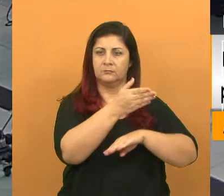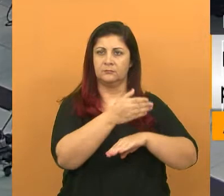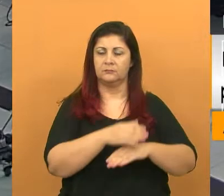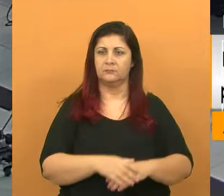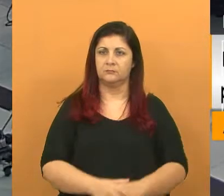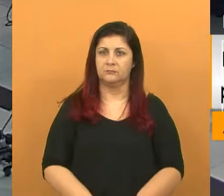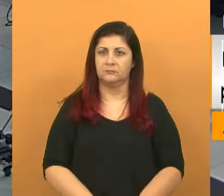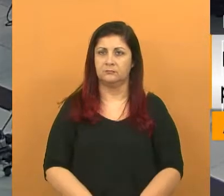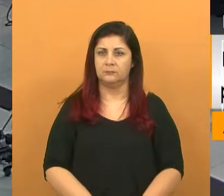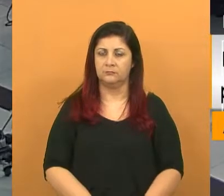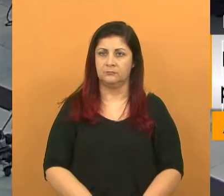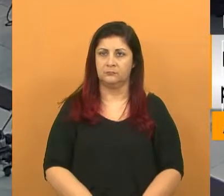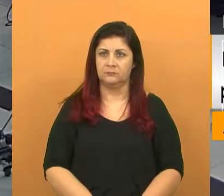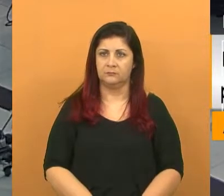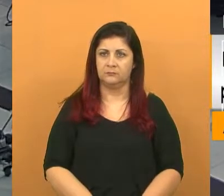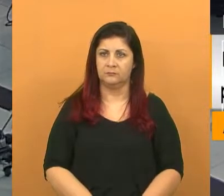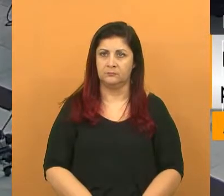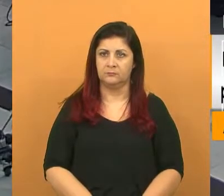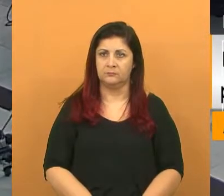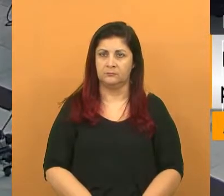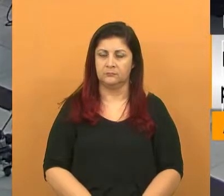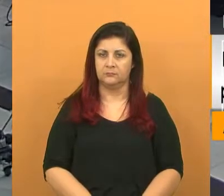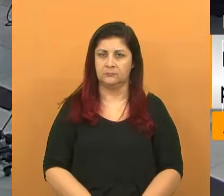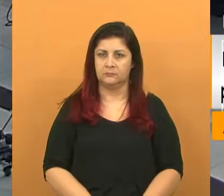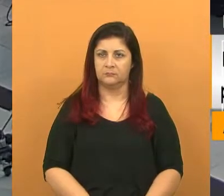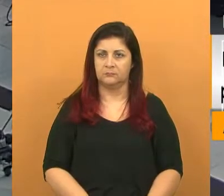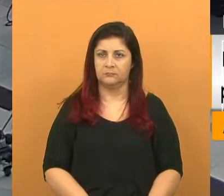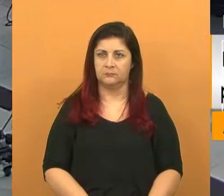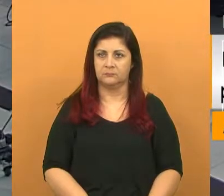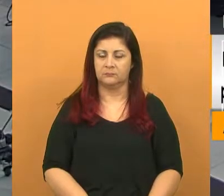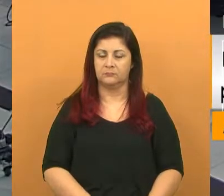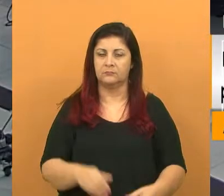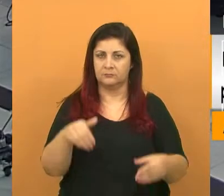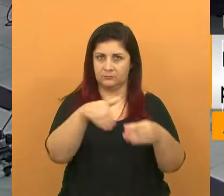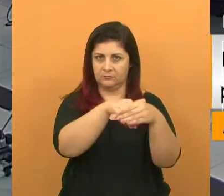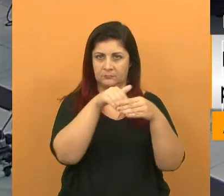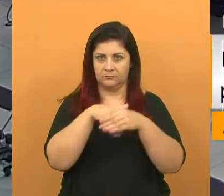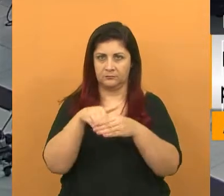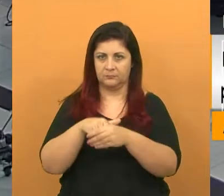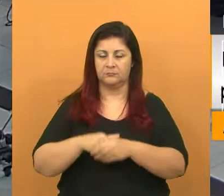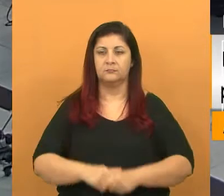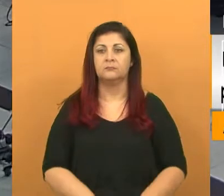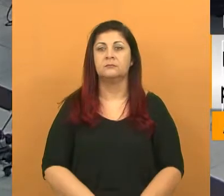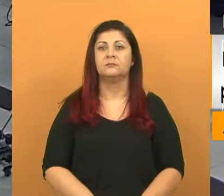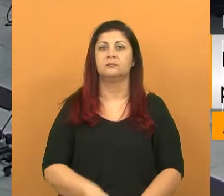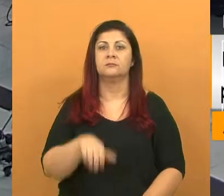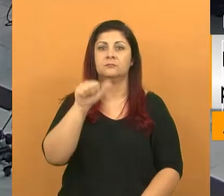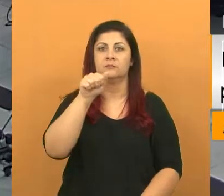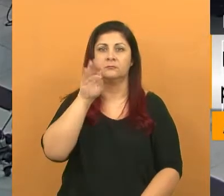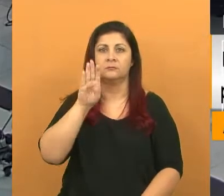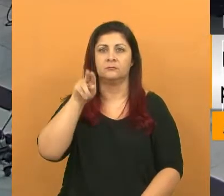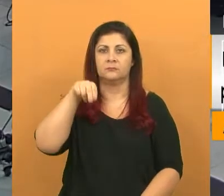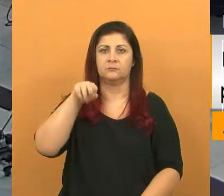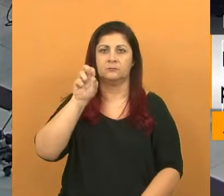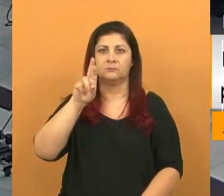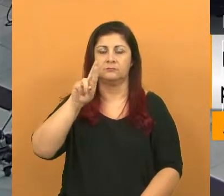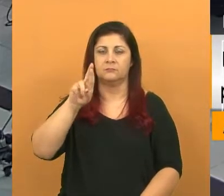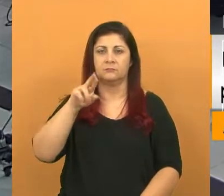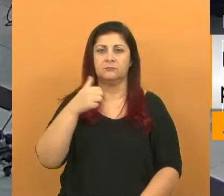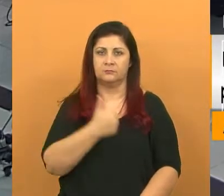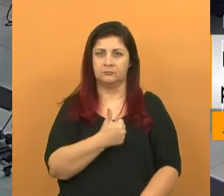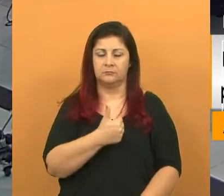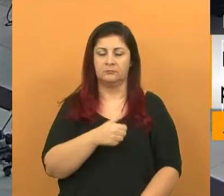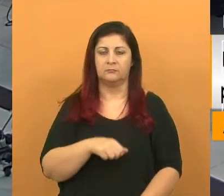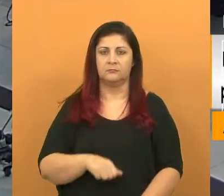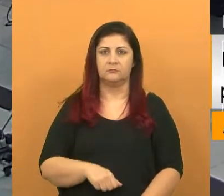aprovada. Próximo projeto? Ou melhor, votação do projeto? Como vota a vereadora Abner de Madureira, favorável.